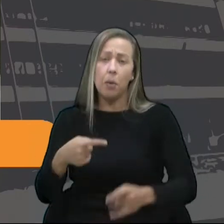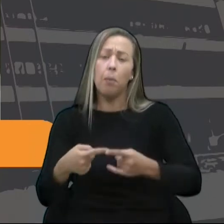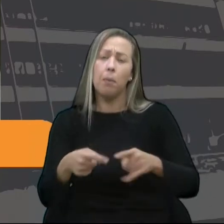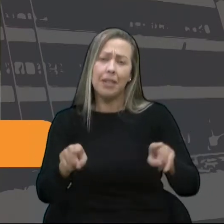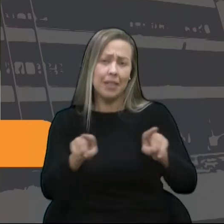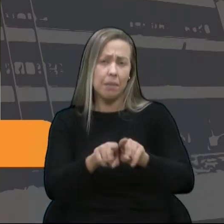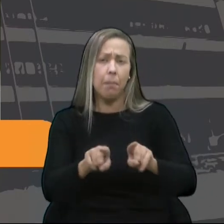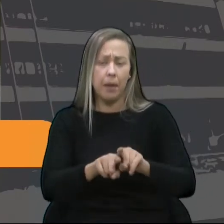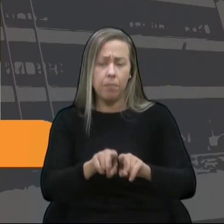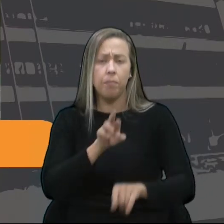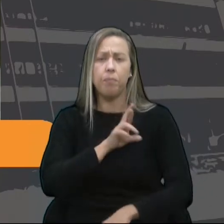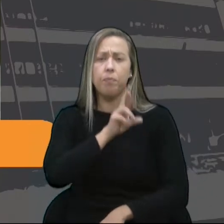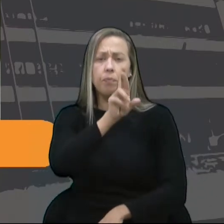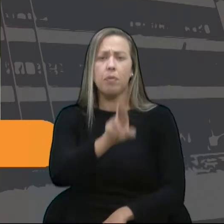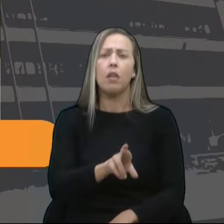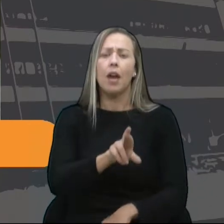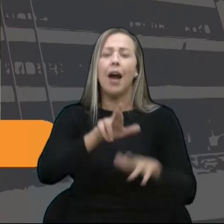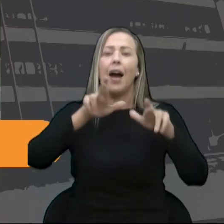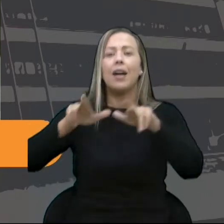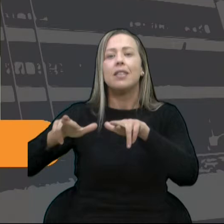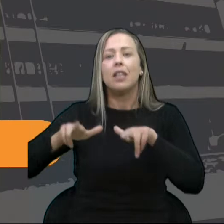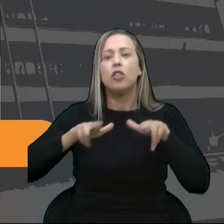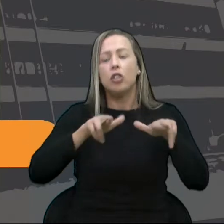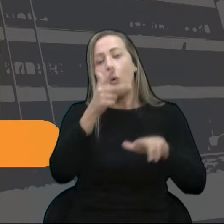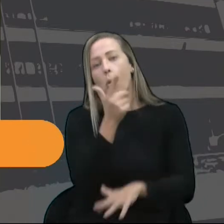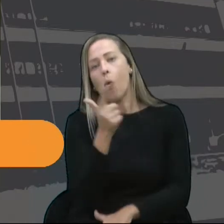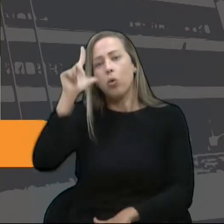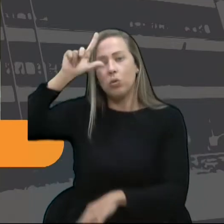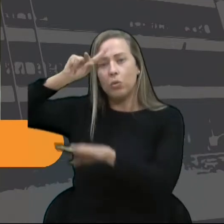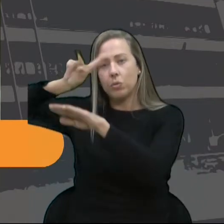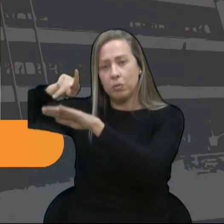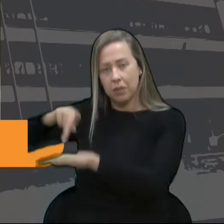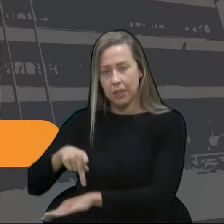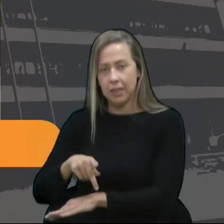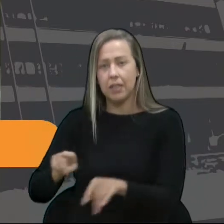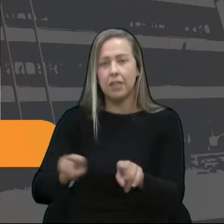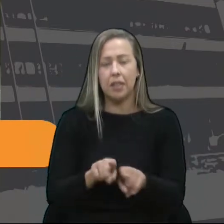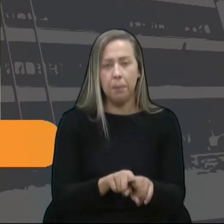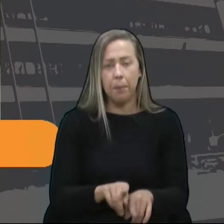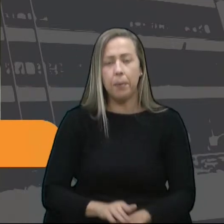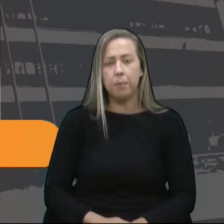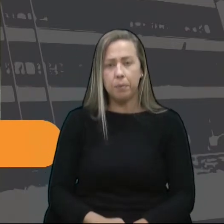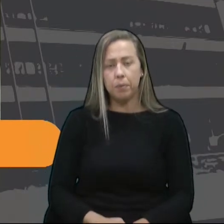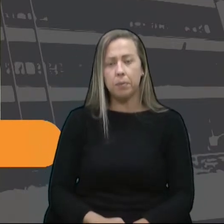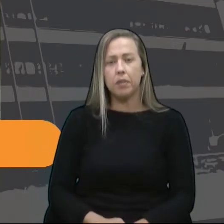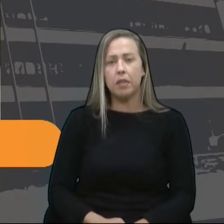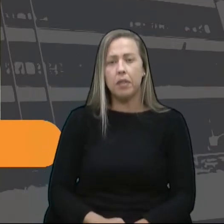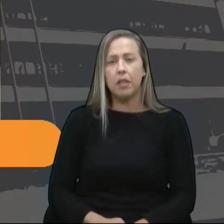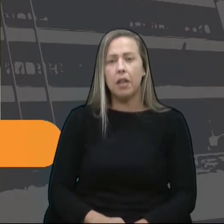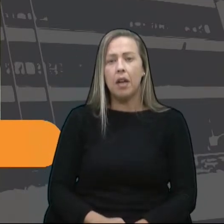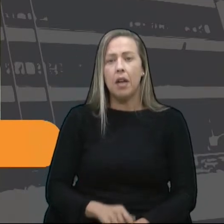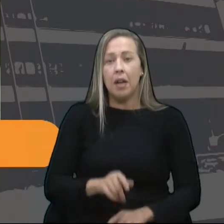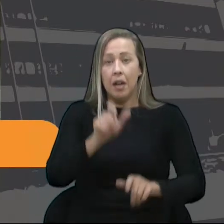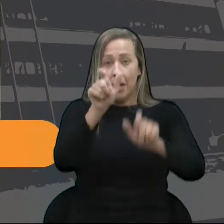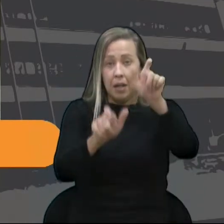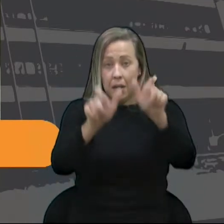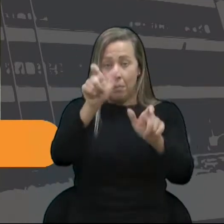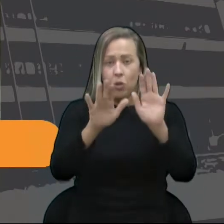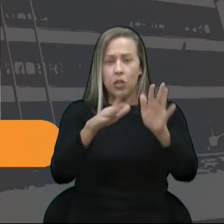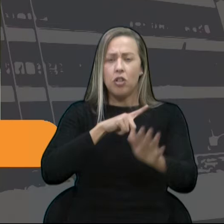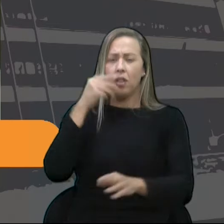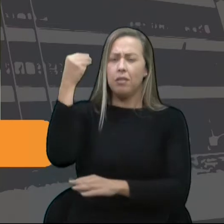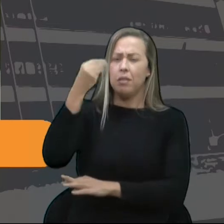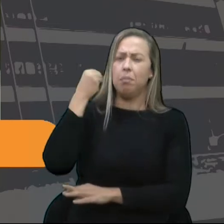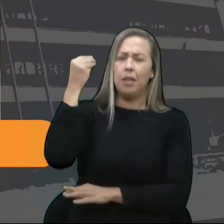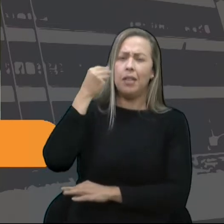também representam regionalmente outros países. E são pessoas muito experimentadas. A pessoa,